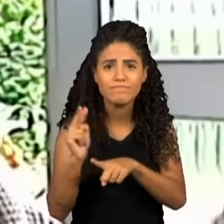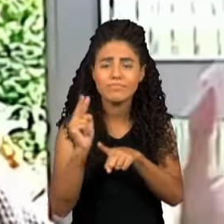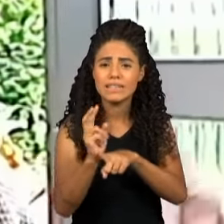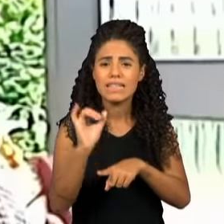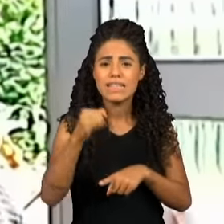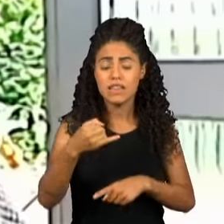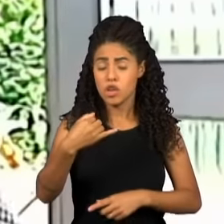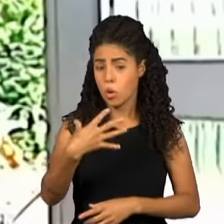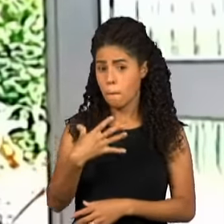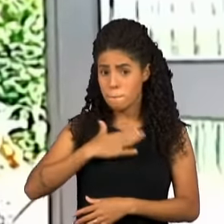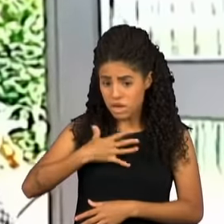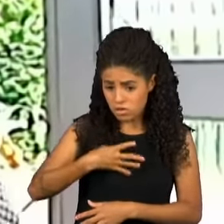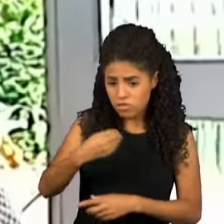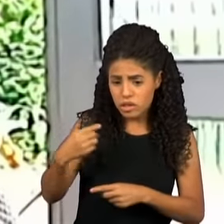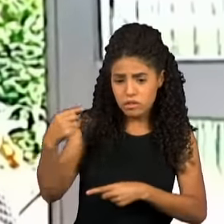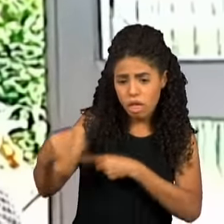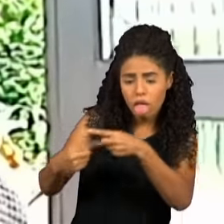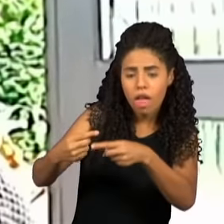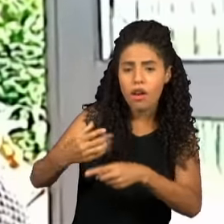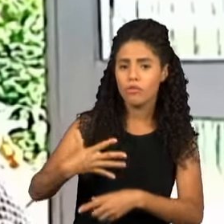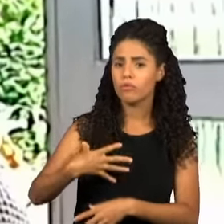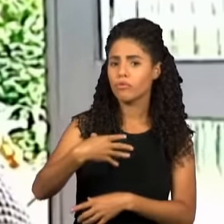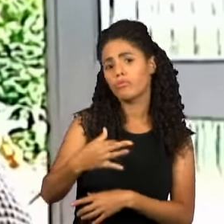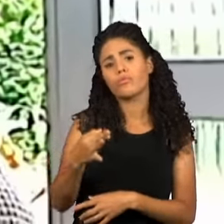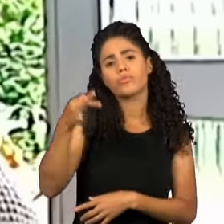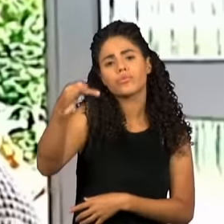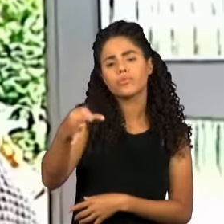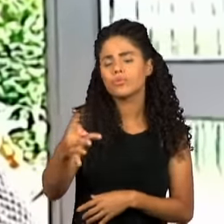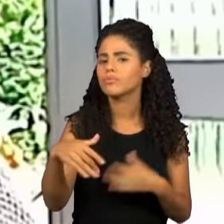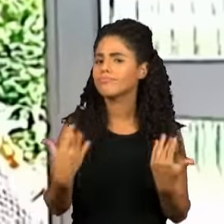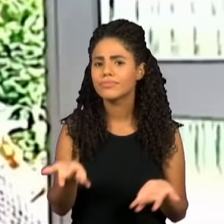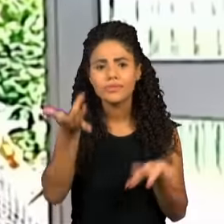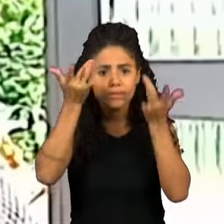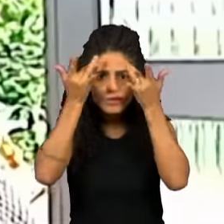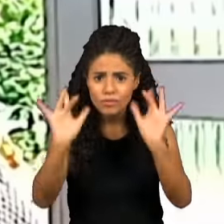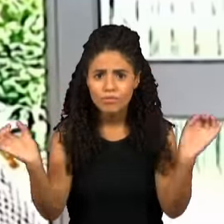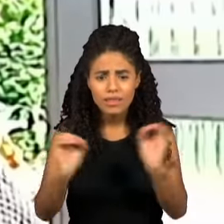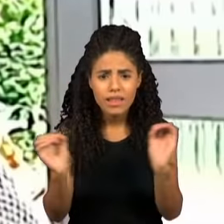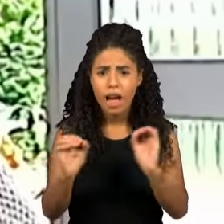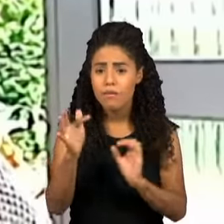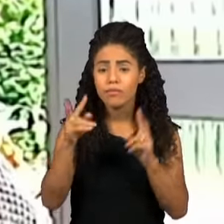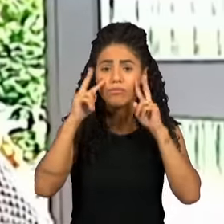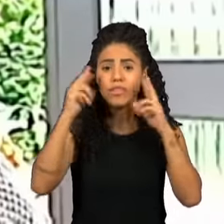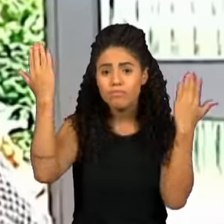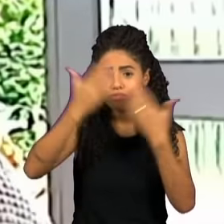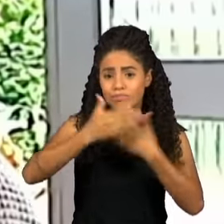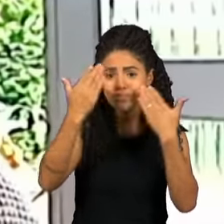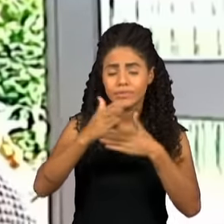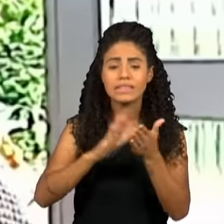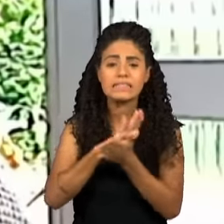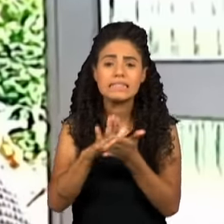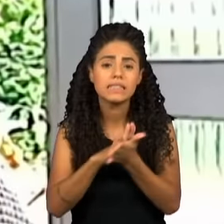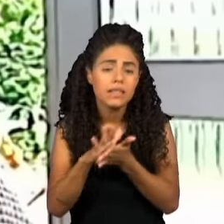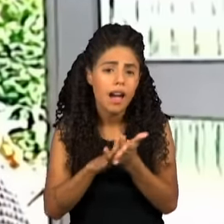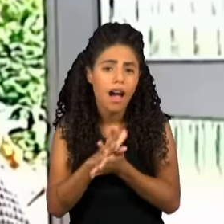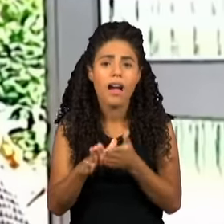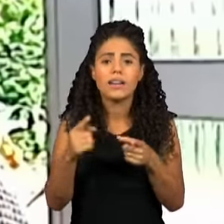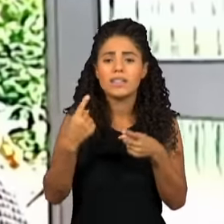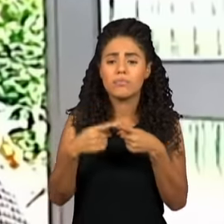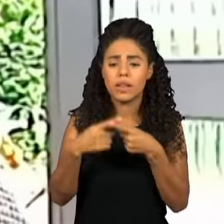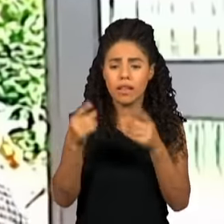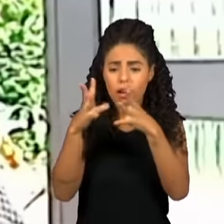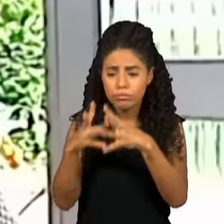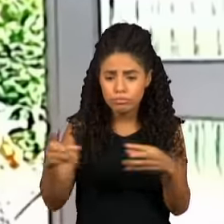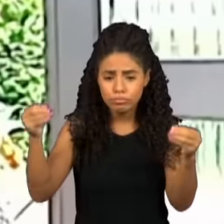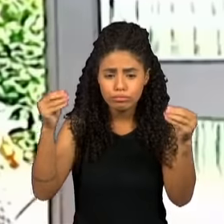meus filhos já não saibam o que é uma gralha azul, não vão ver. Então, para mim, assim,